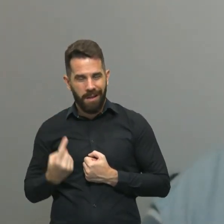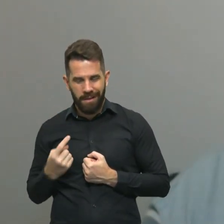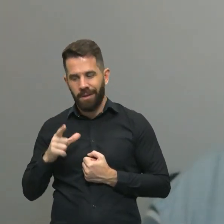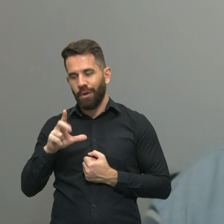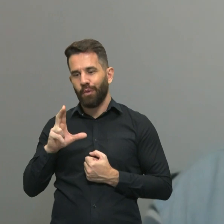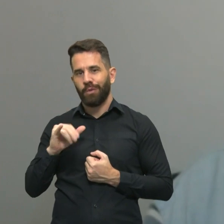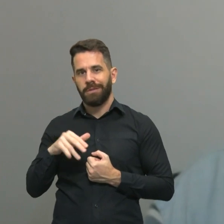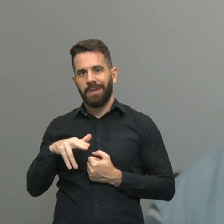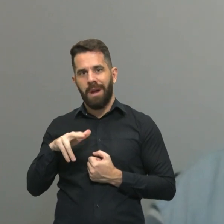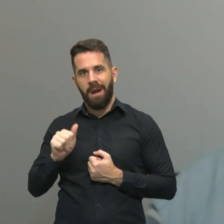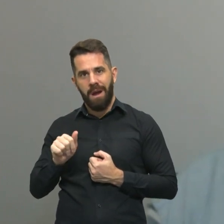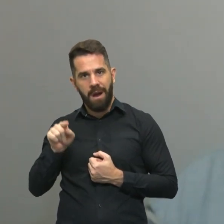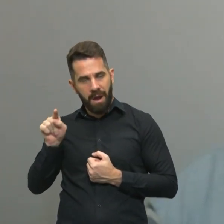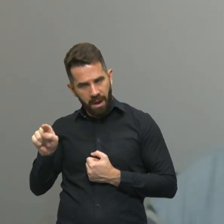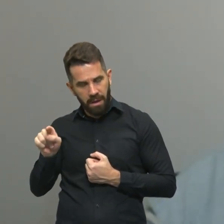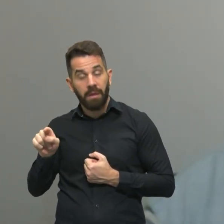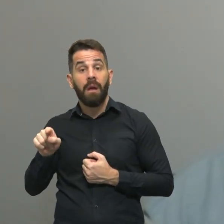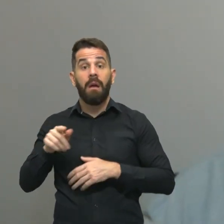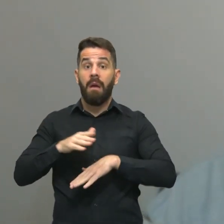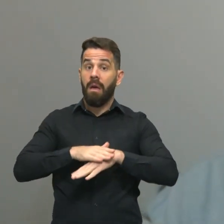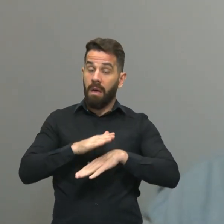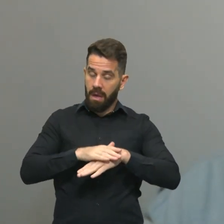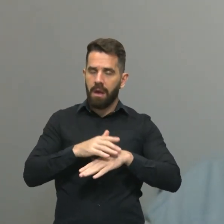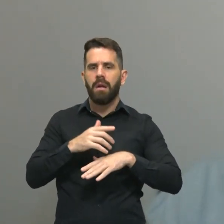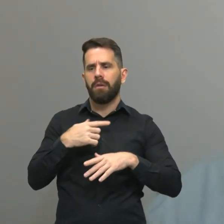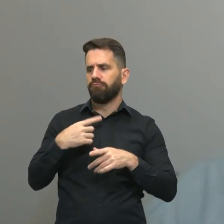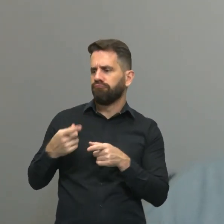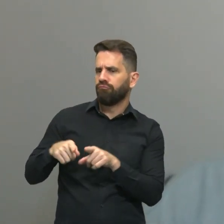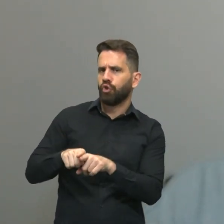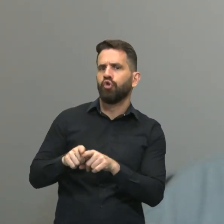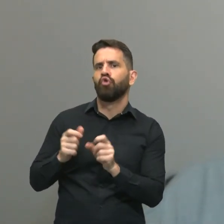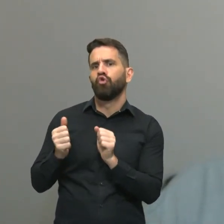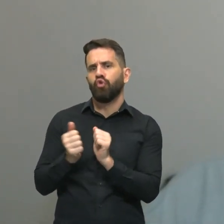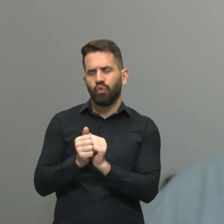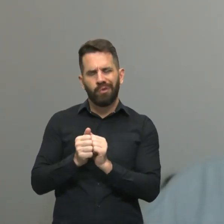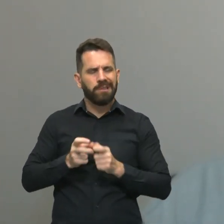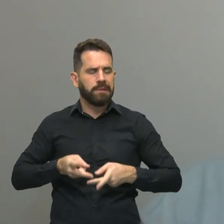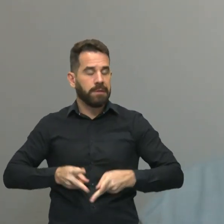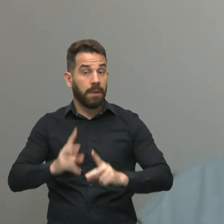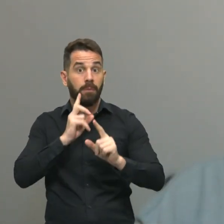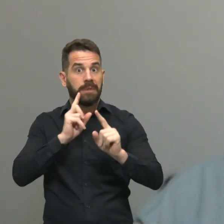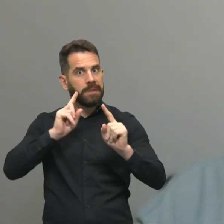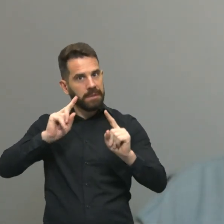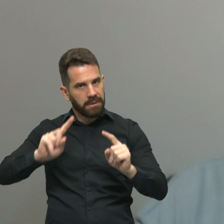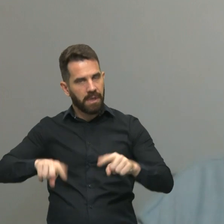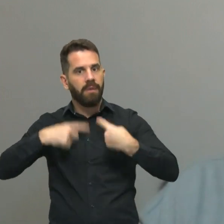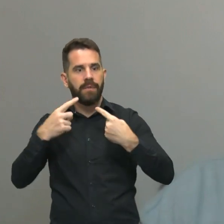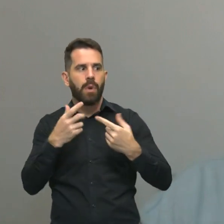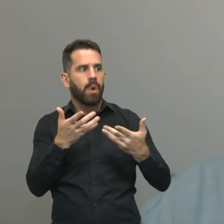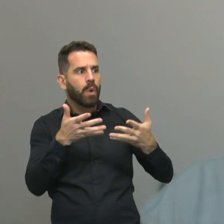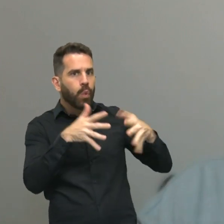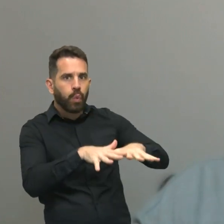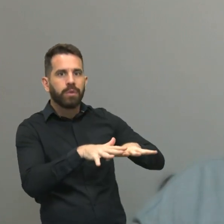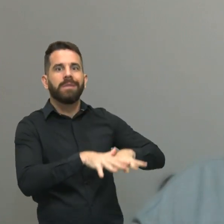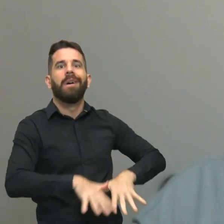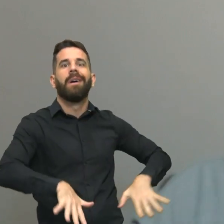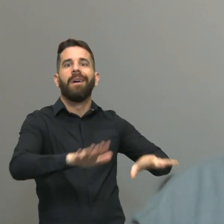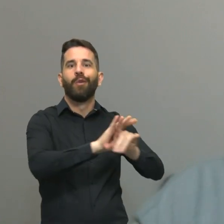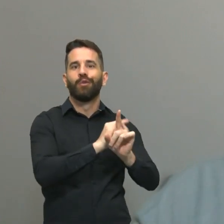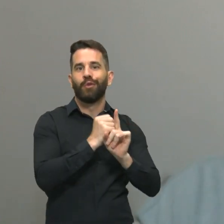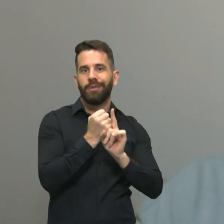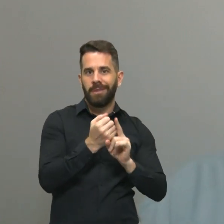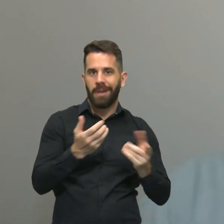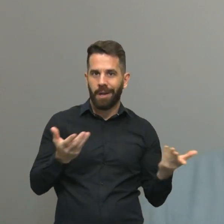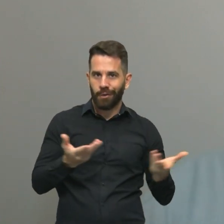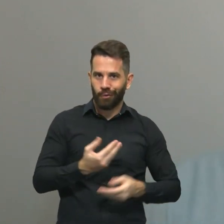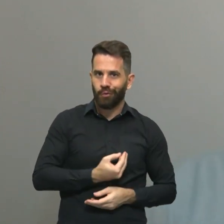nesse desafio, né, que é sempre um desafio fazer inclusão na sociedade hoje, principalmente na